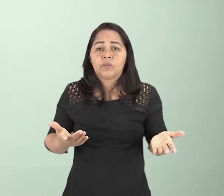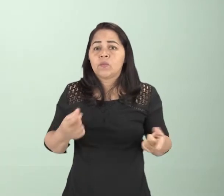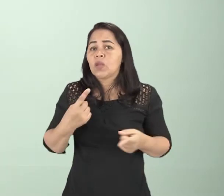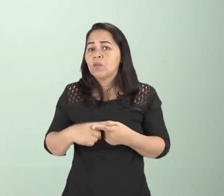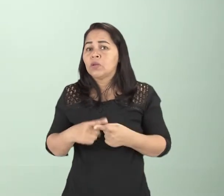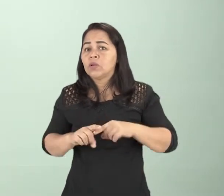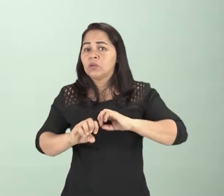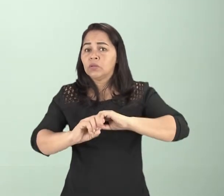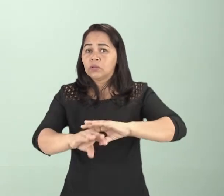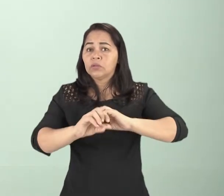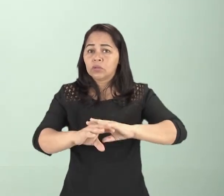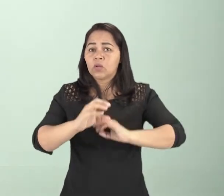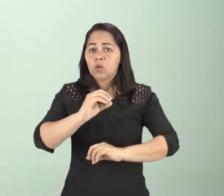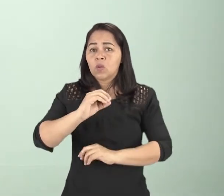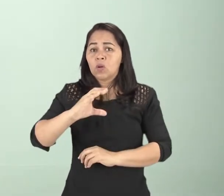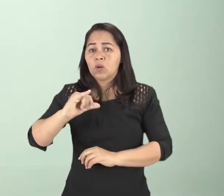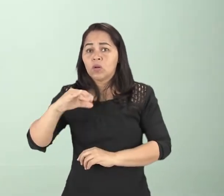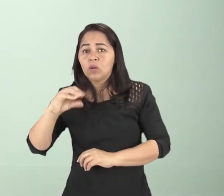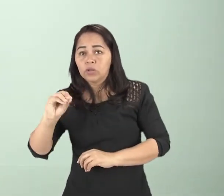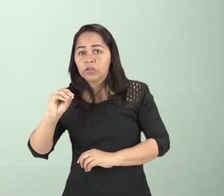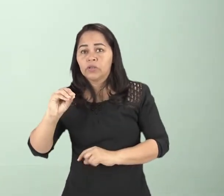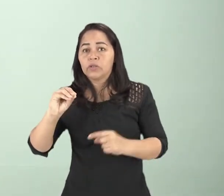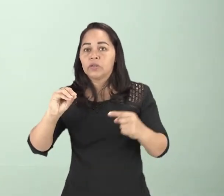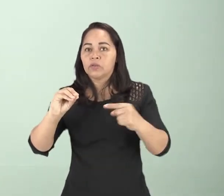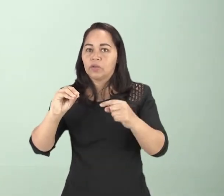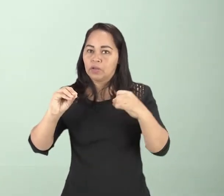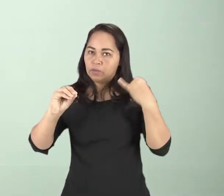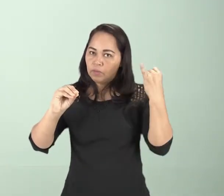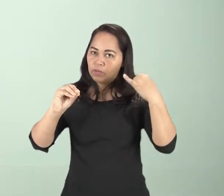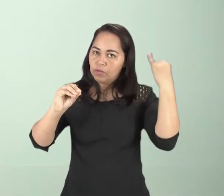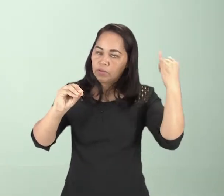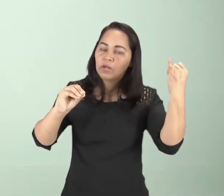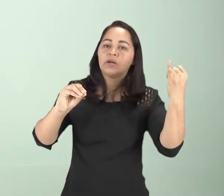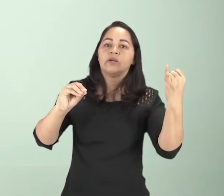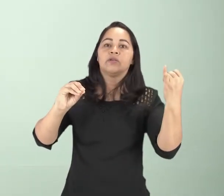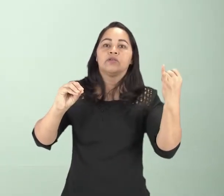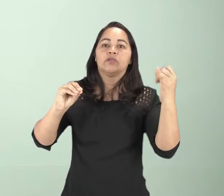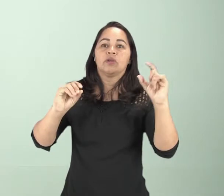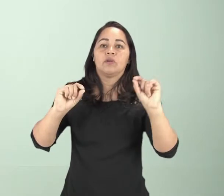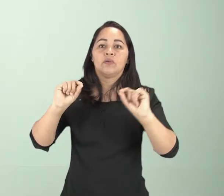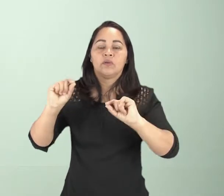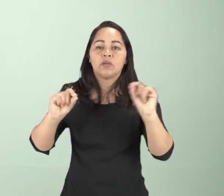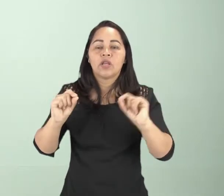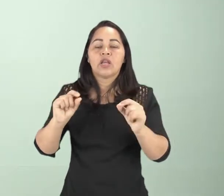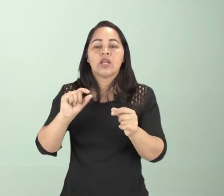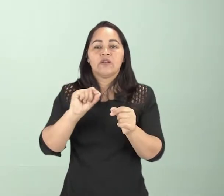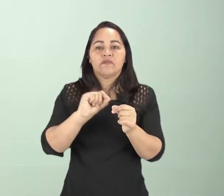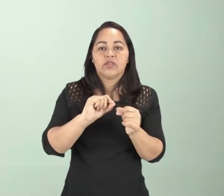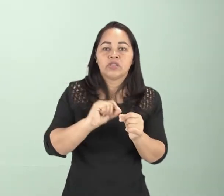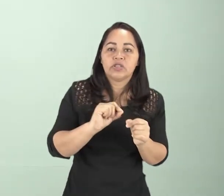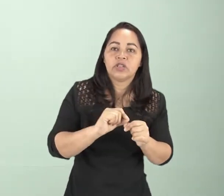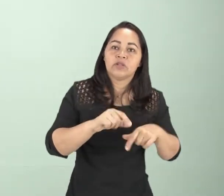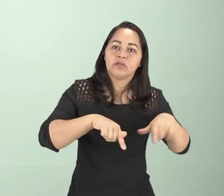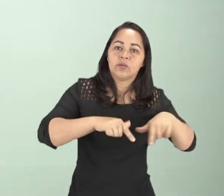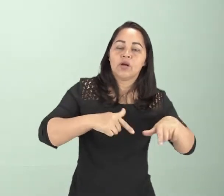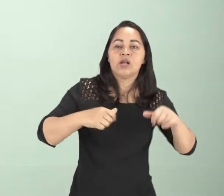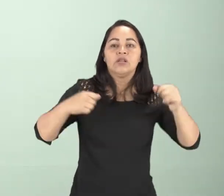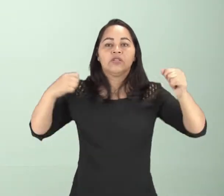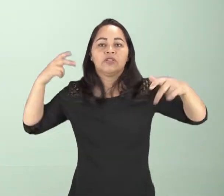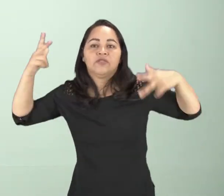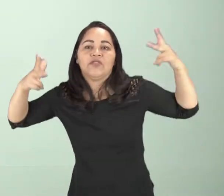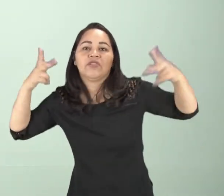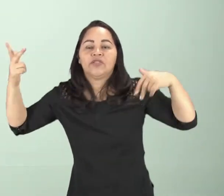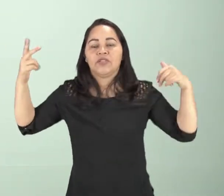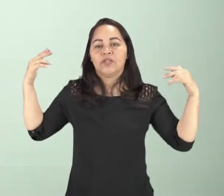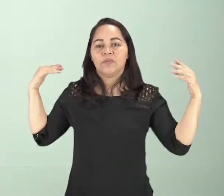a viver do ócio também, a ter o ócio? Nós não somos ensinados a produzir, a se divertir,